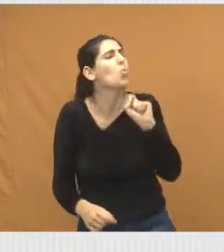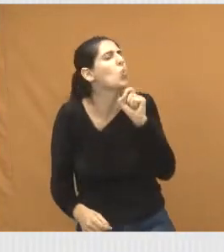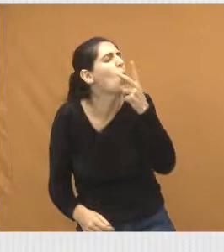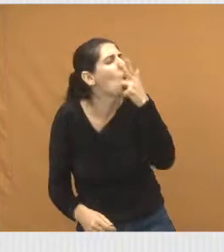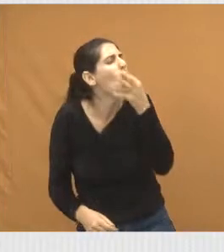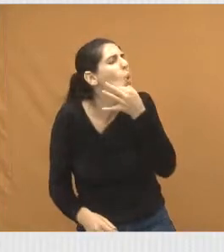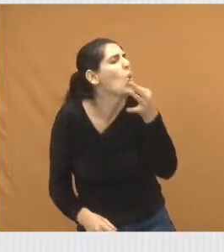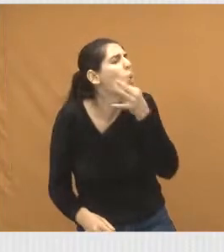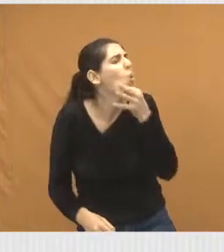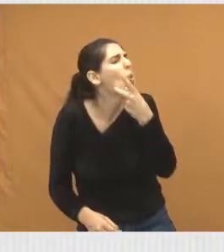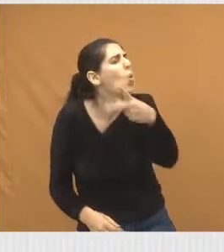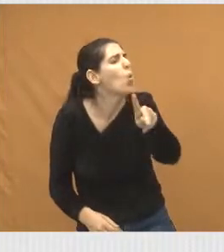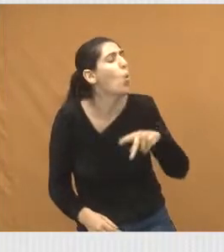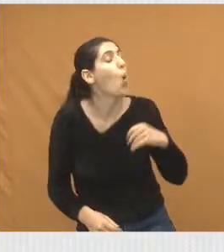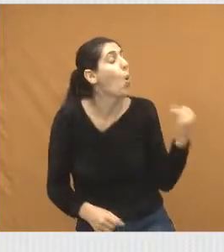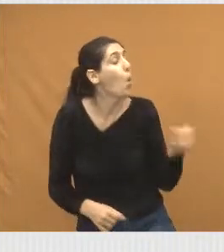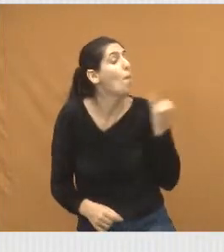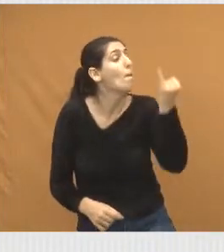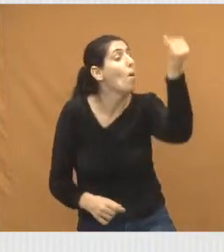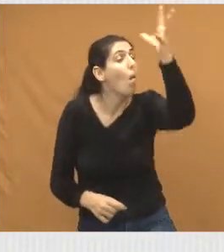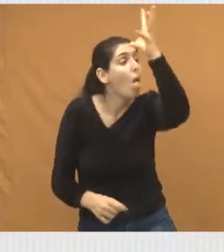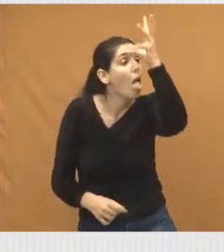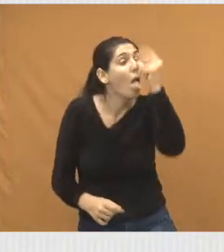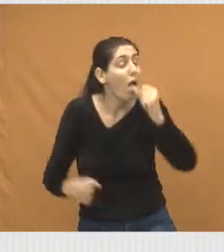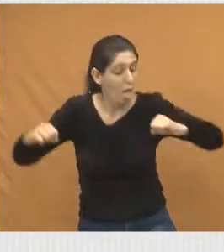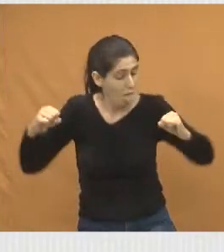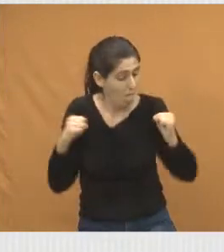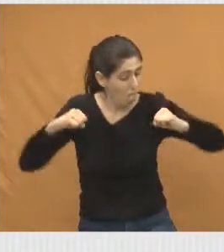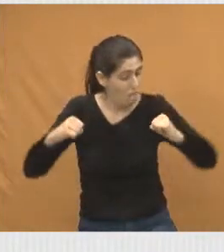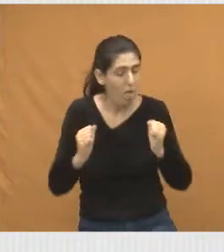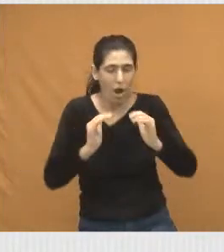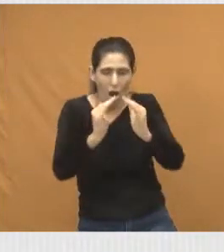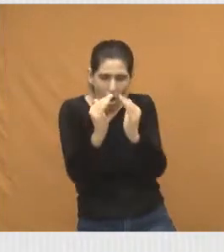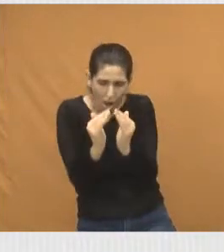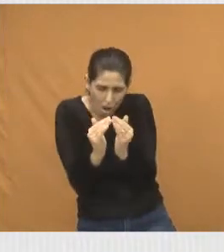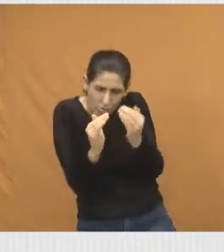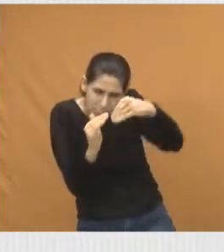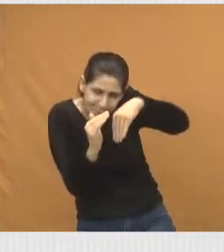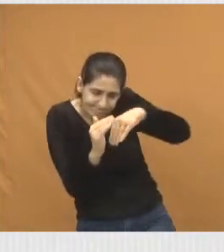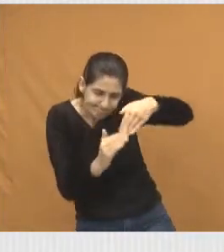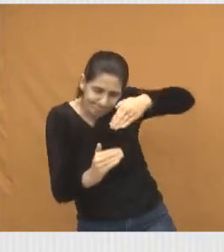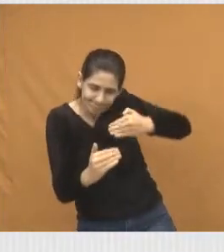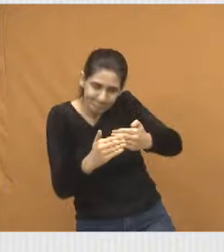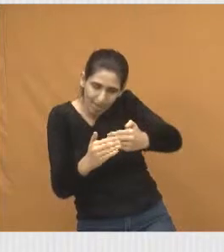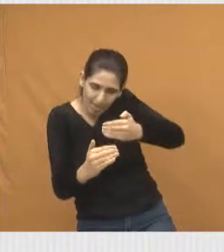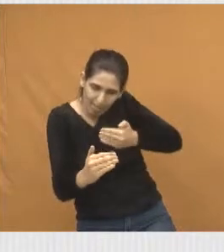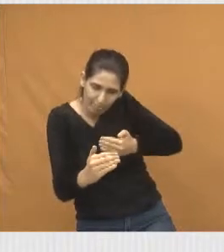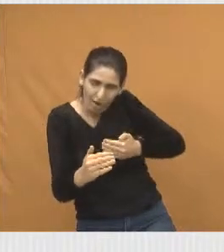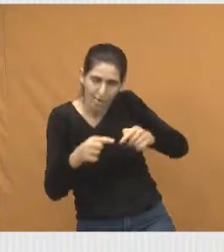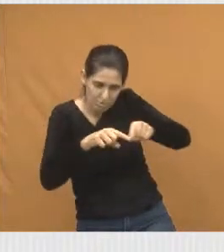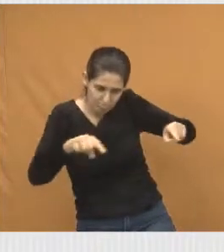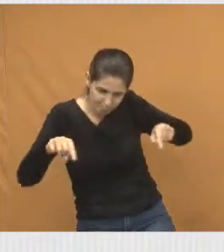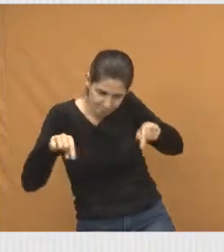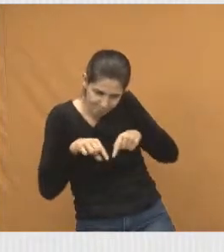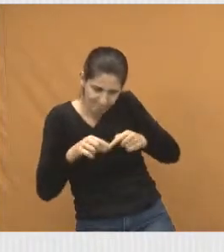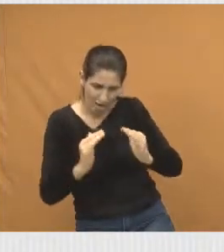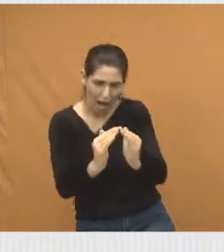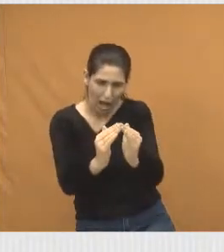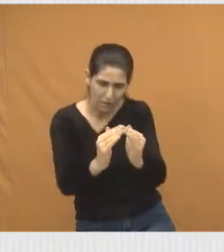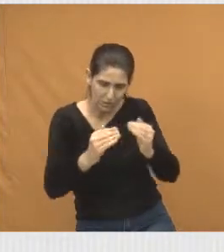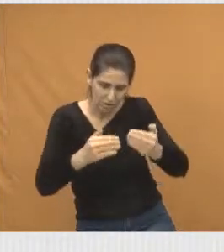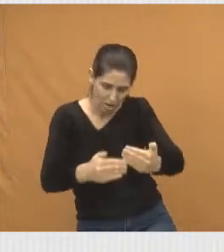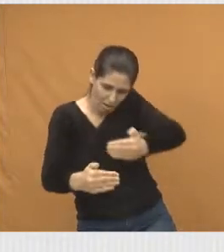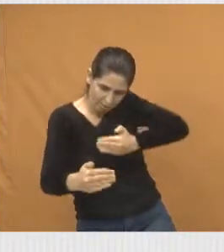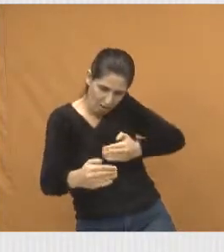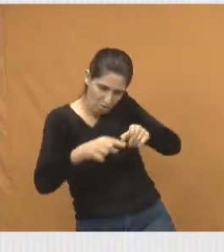dessa galinha, a galinha da Angola, no quintal de cada um dos nossos munícipes de Jacareí. Você, por exemplo, que tem aqui